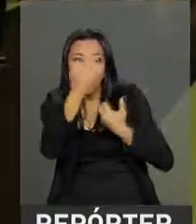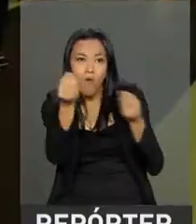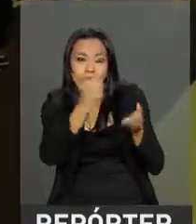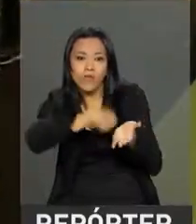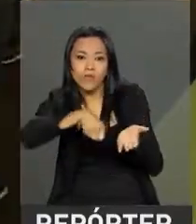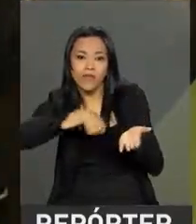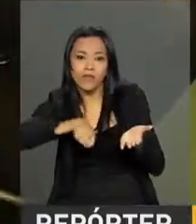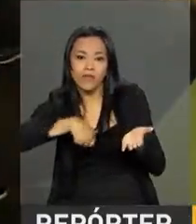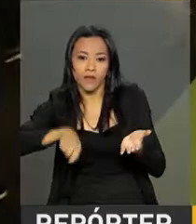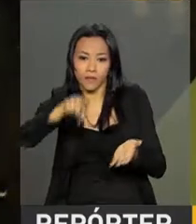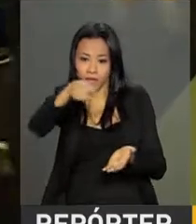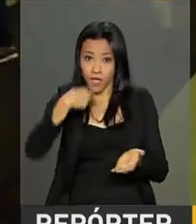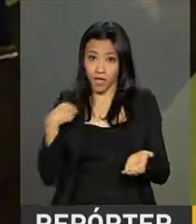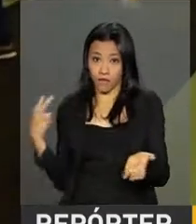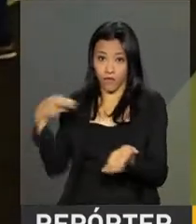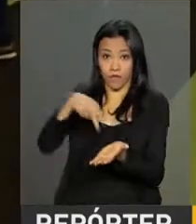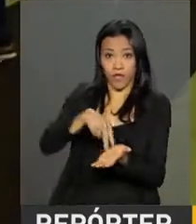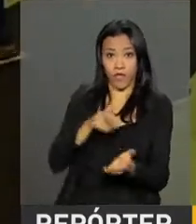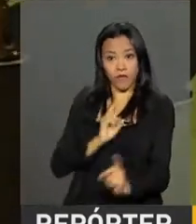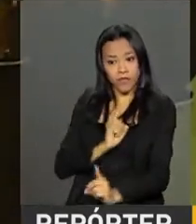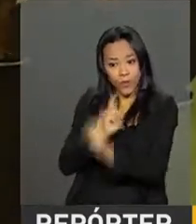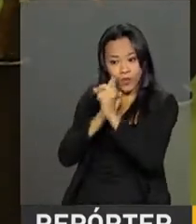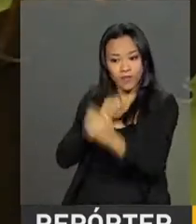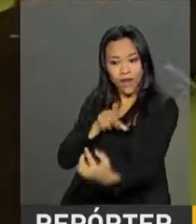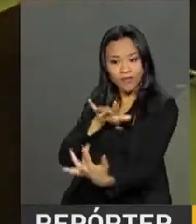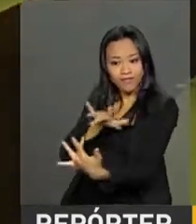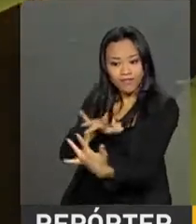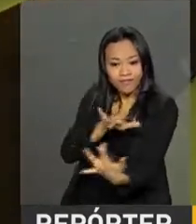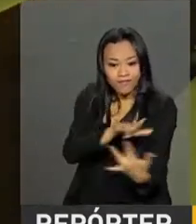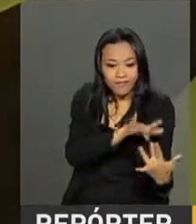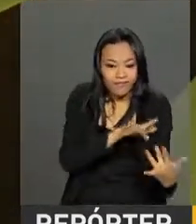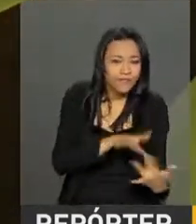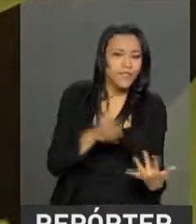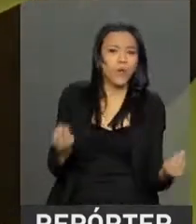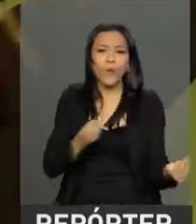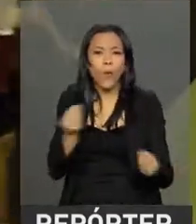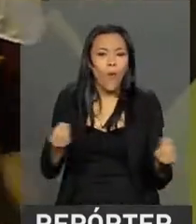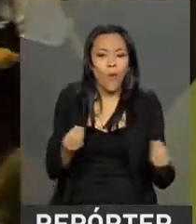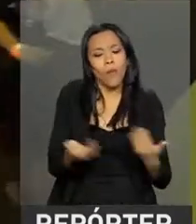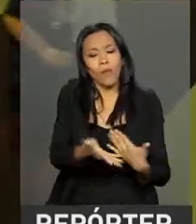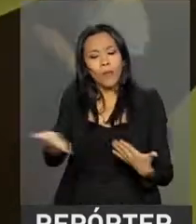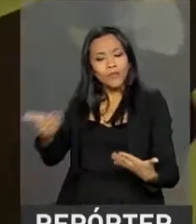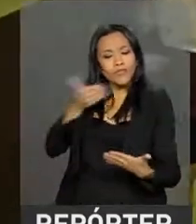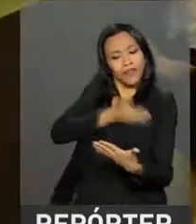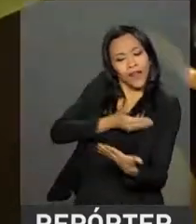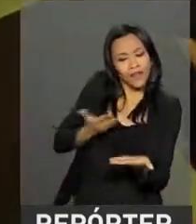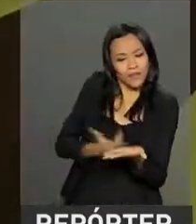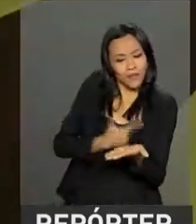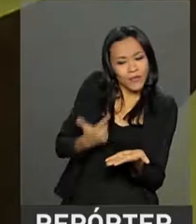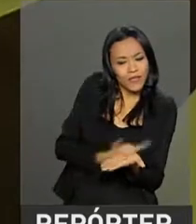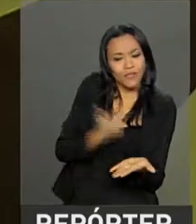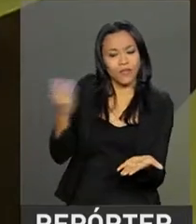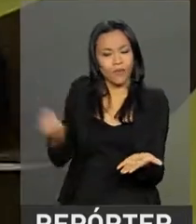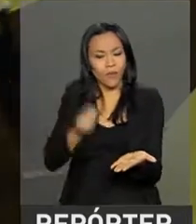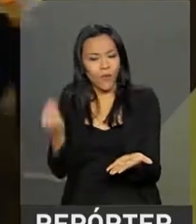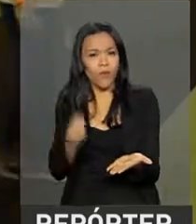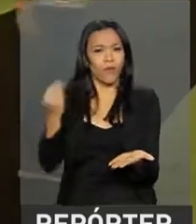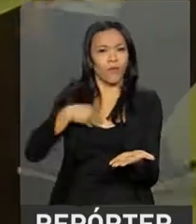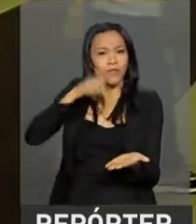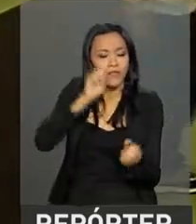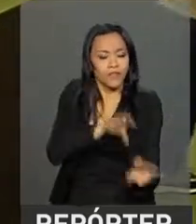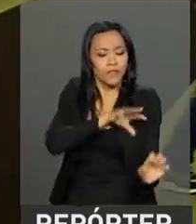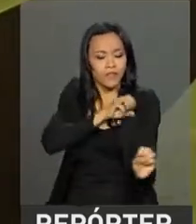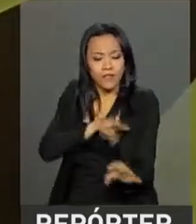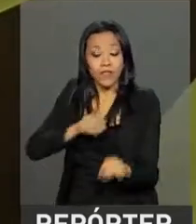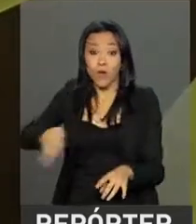vim fazer um encontro com os meus leitores, contando para eles os bastidores, o que está por trás da criação literária. A criança,